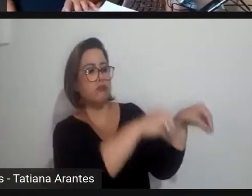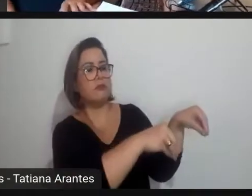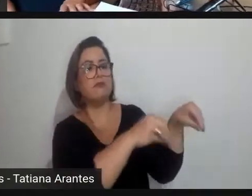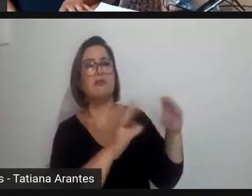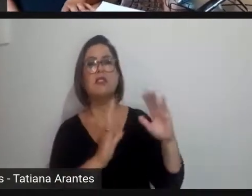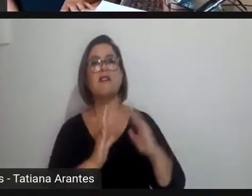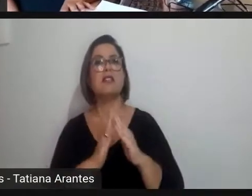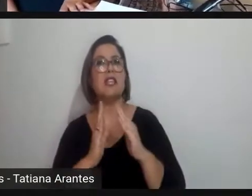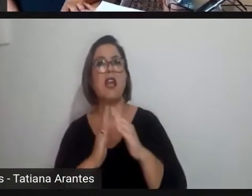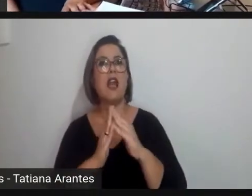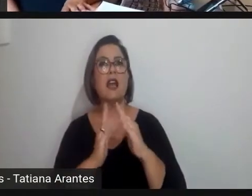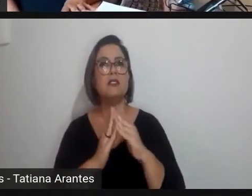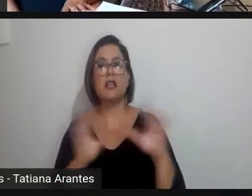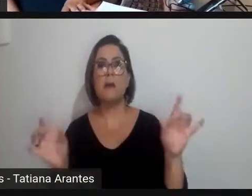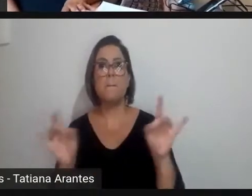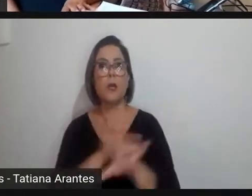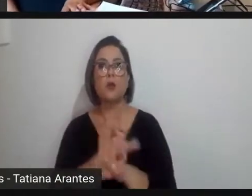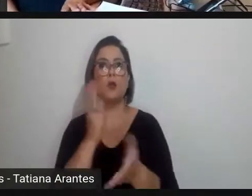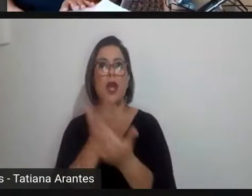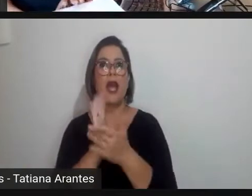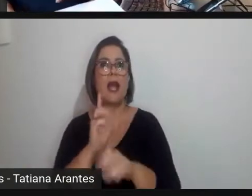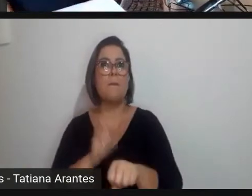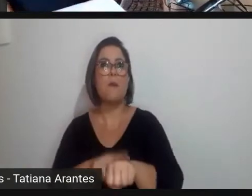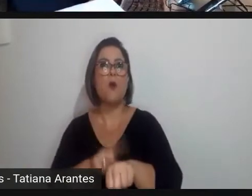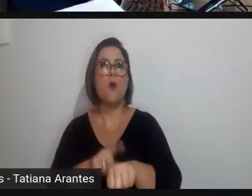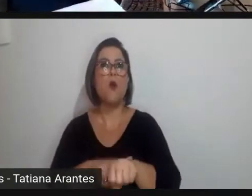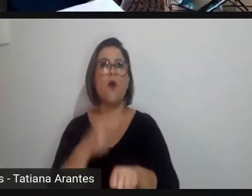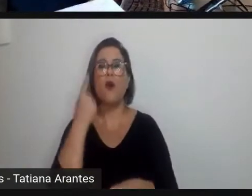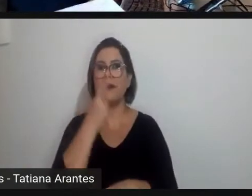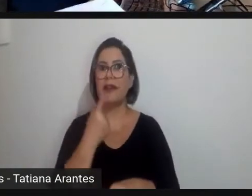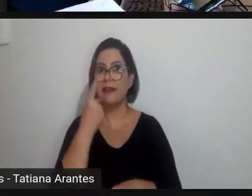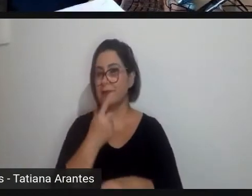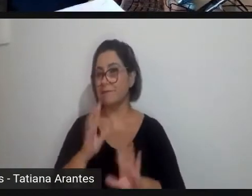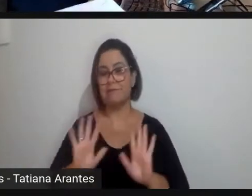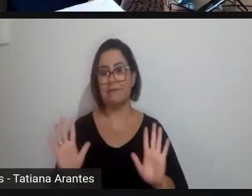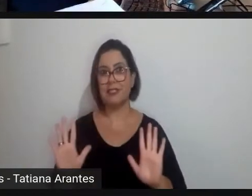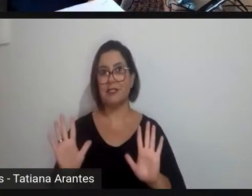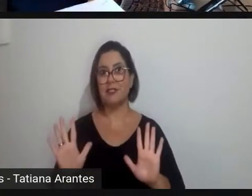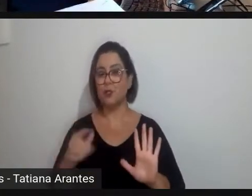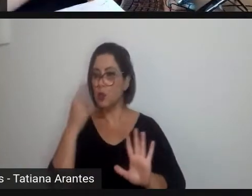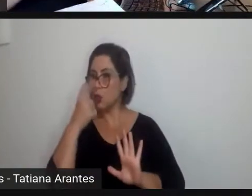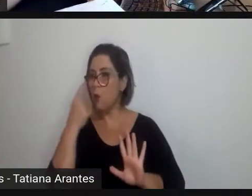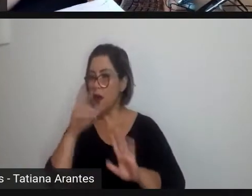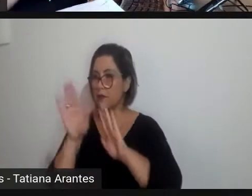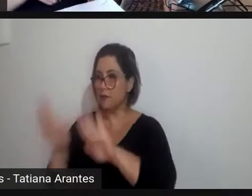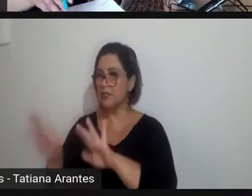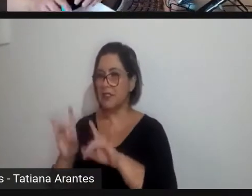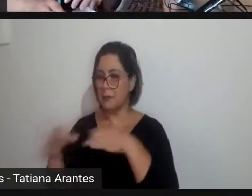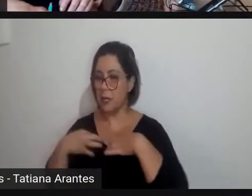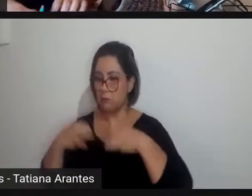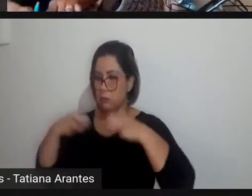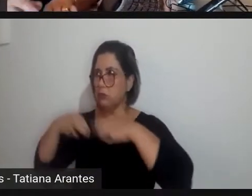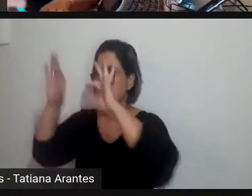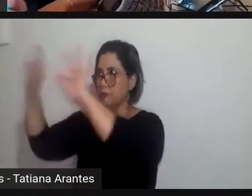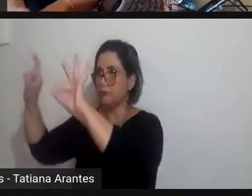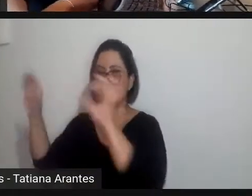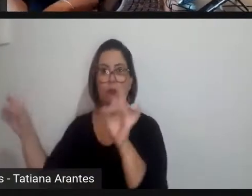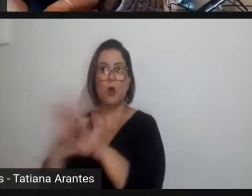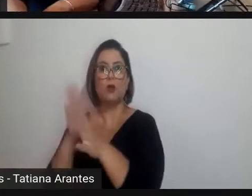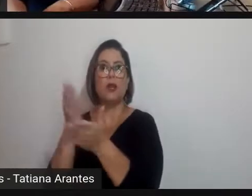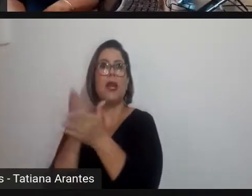casa, acabou o trabalho. De uns tempos para cá, como nós passamos mais para o serviço terciário, devido à